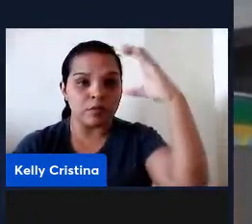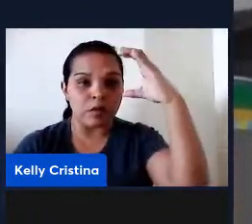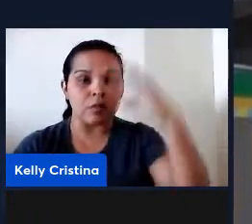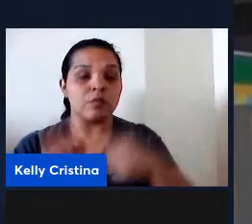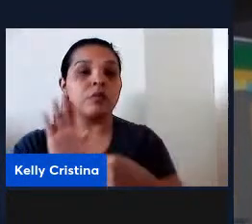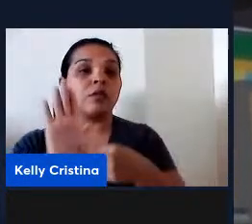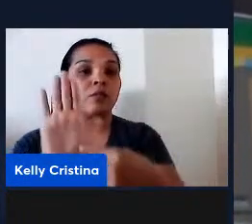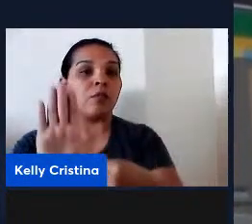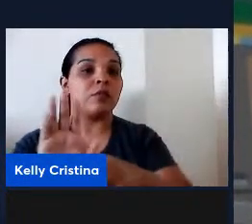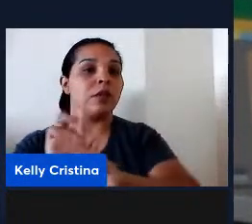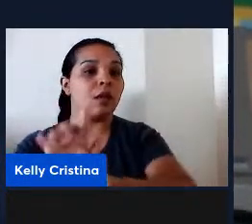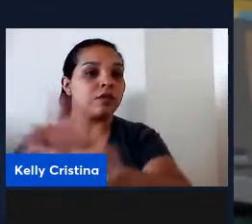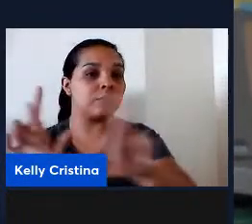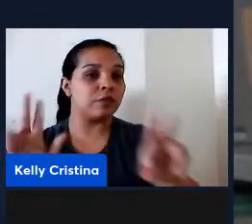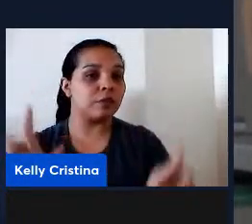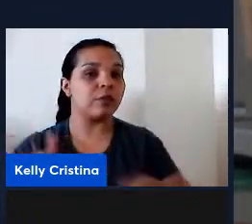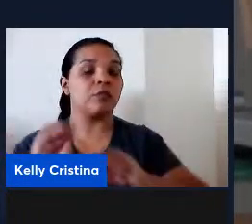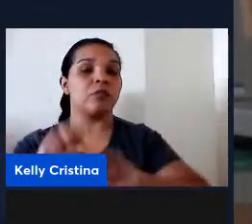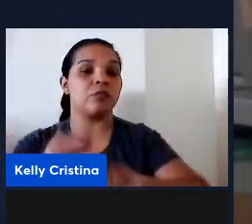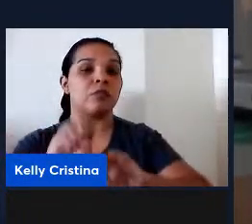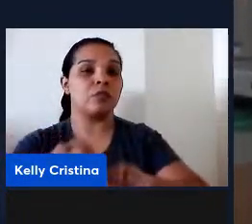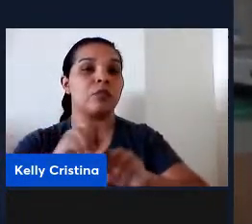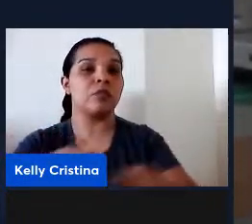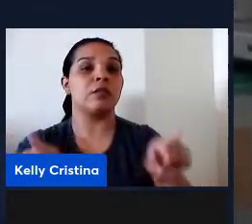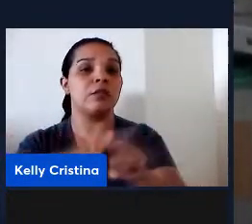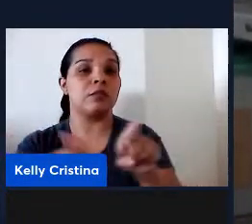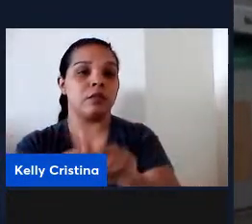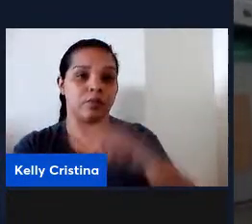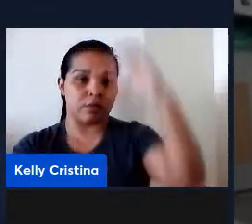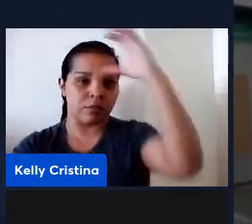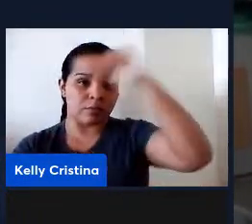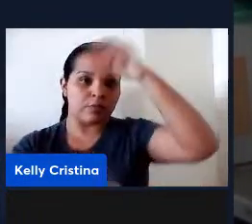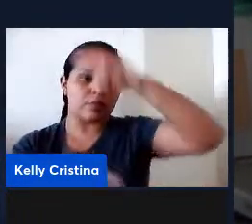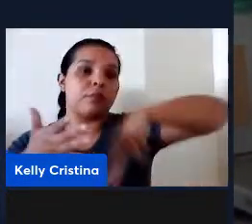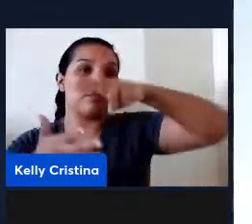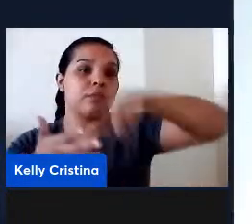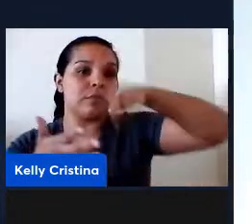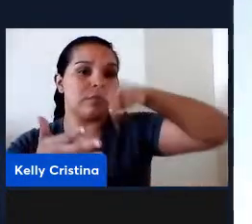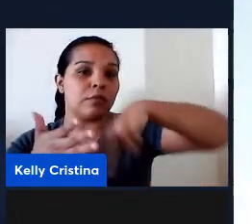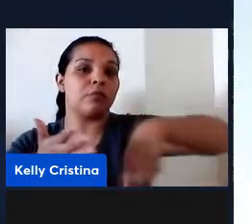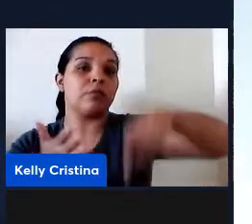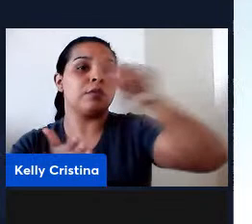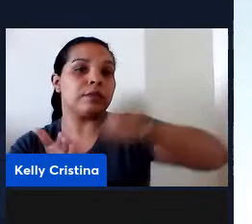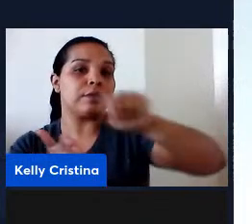às diferenças no ensino e no aprendizado da leitura e da escrita.